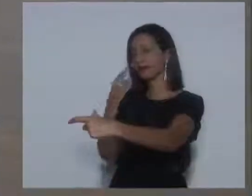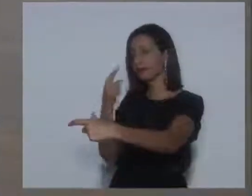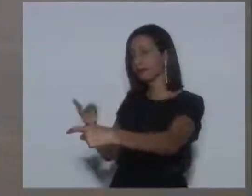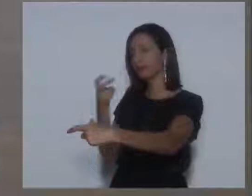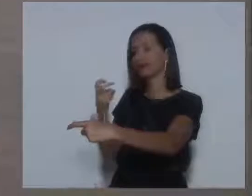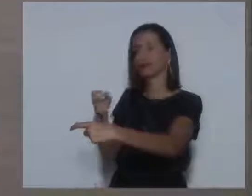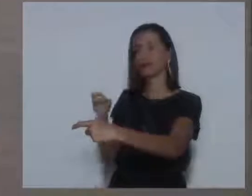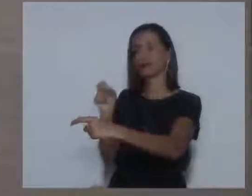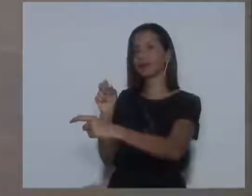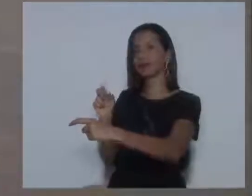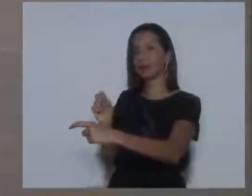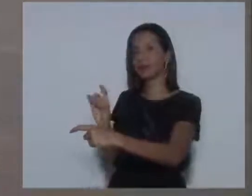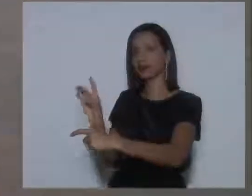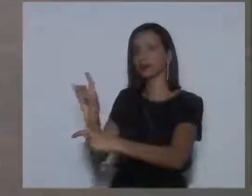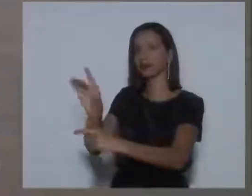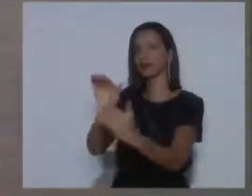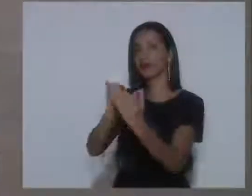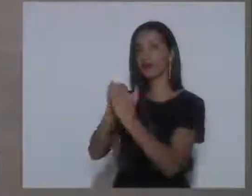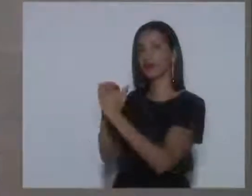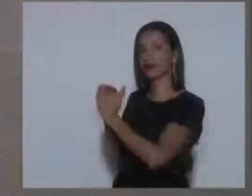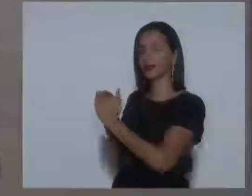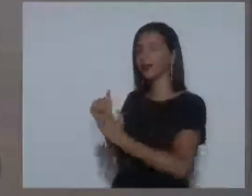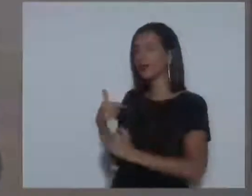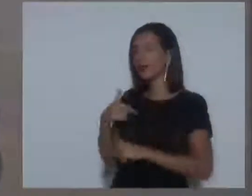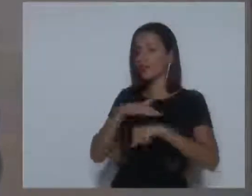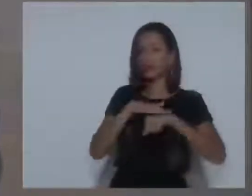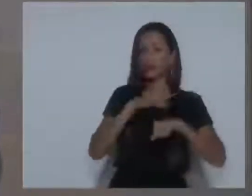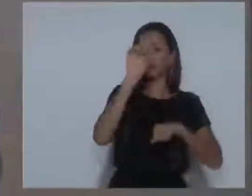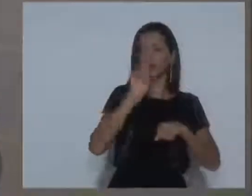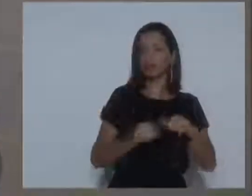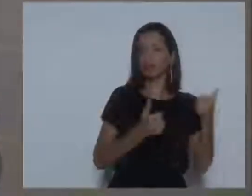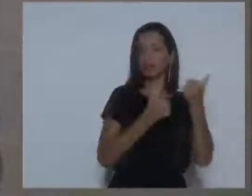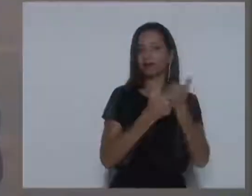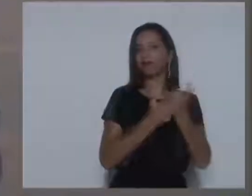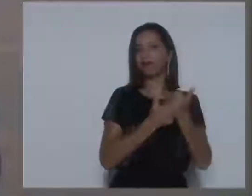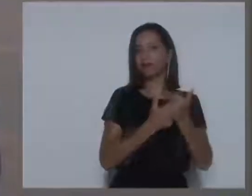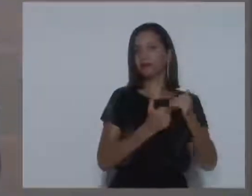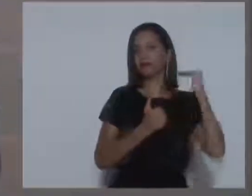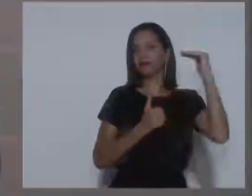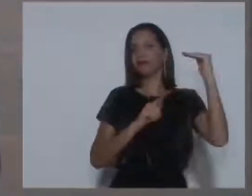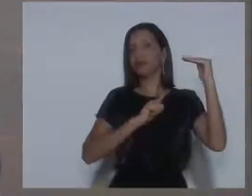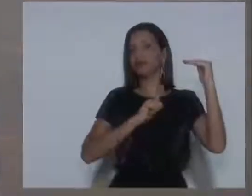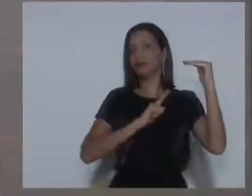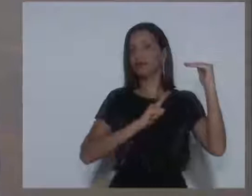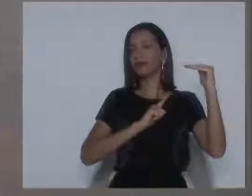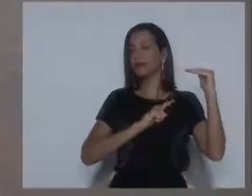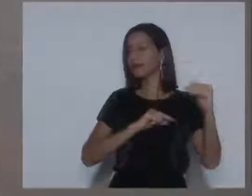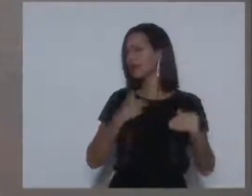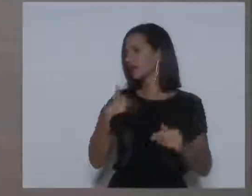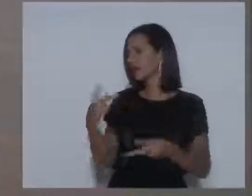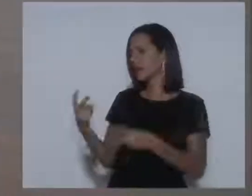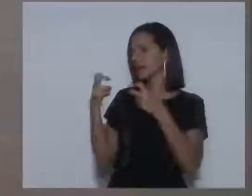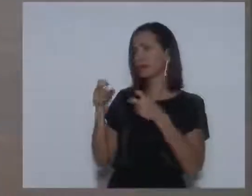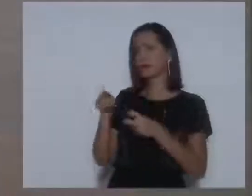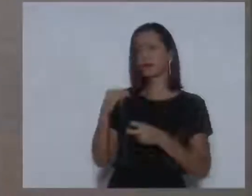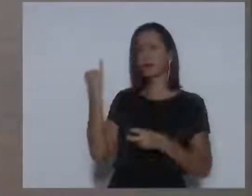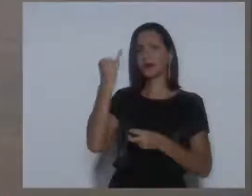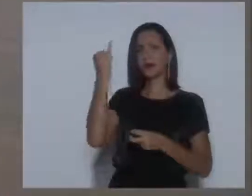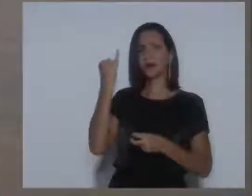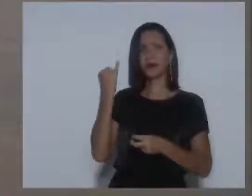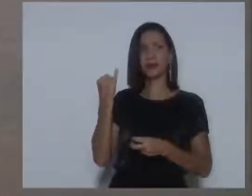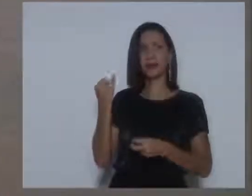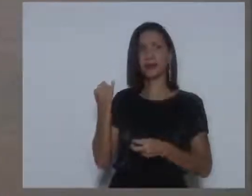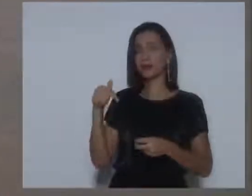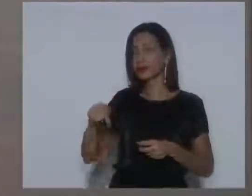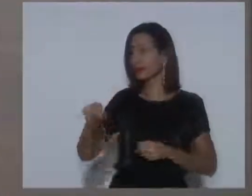quando eu fui conversar com o superintendente, eu não tinha me atentado para uma questão que é super importante. O que a Sanebave faz nessa cidade é uma